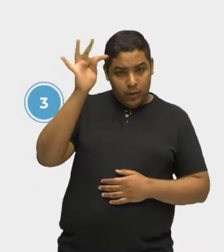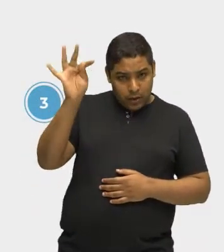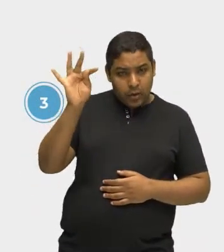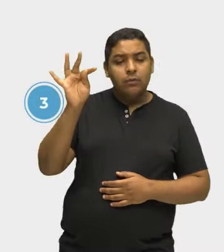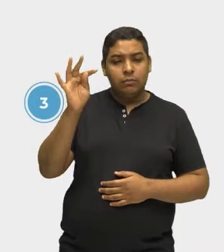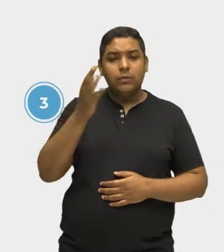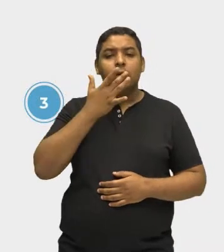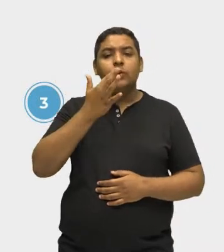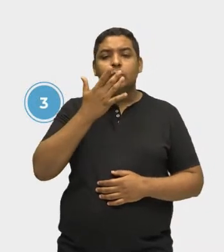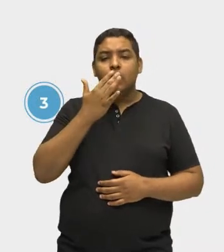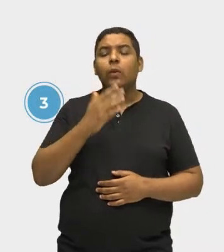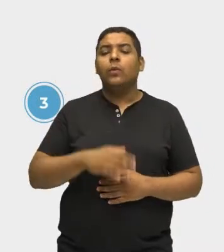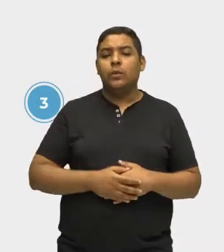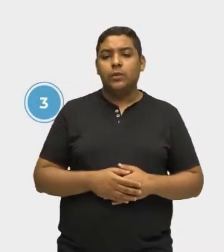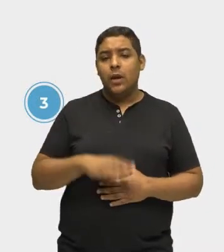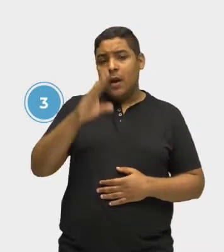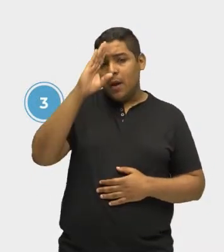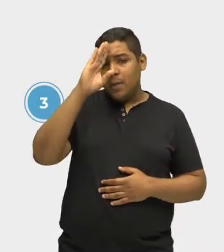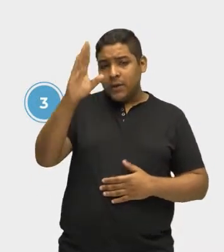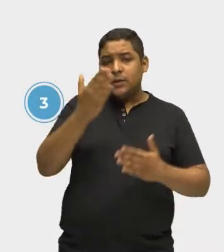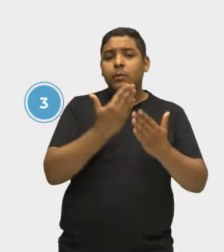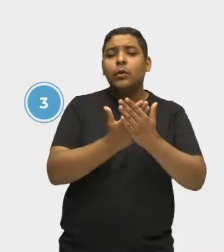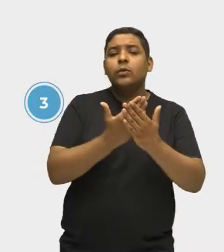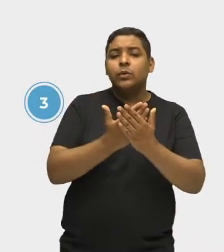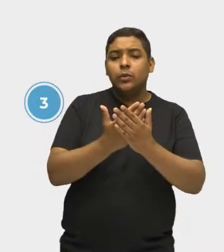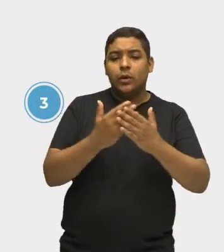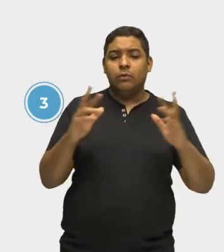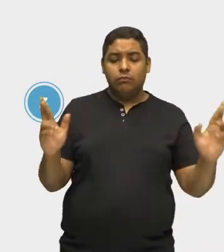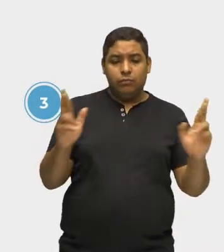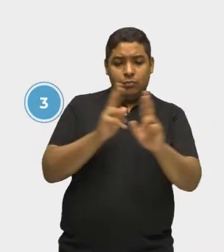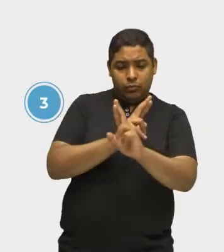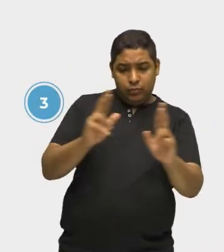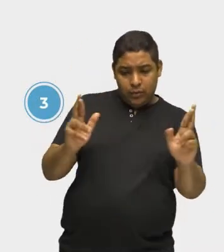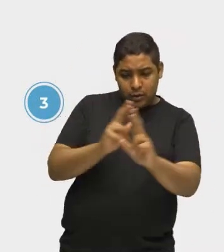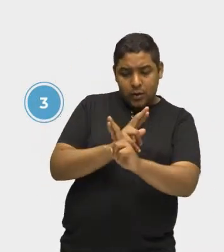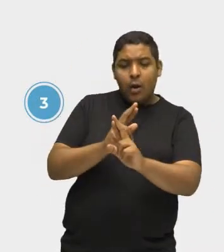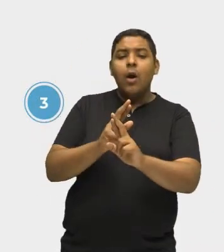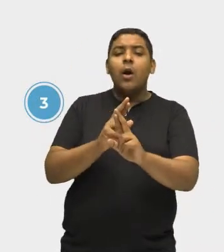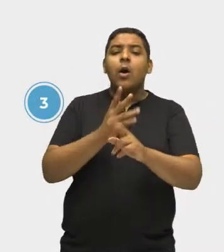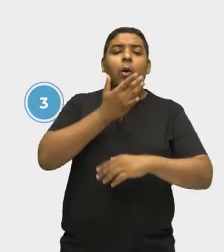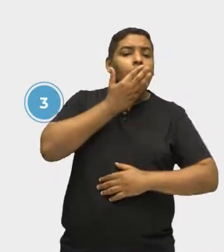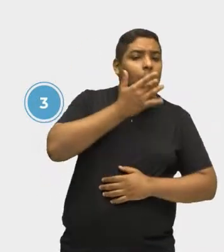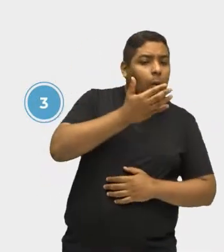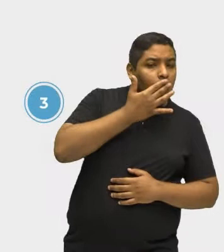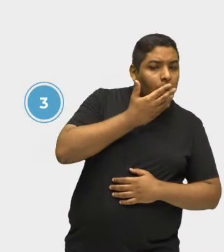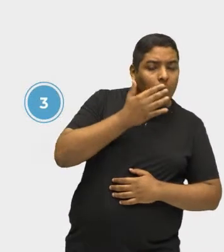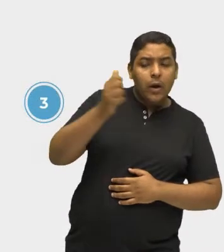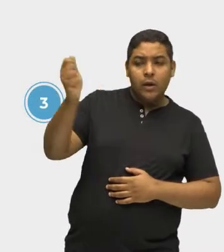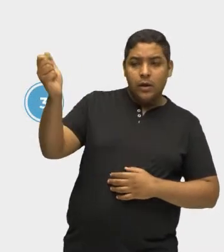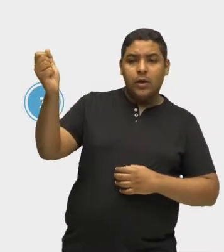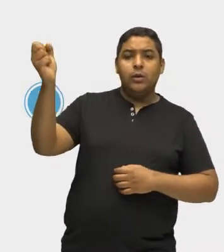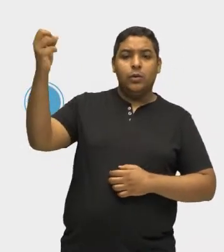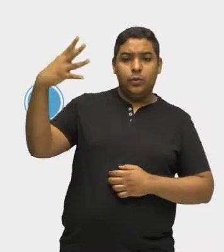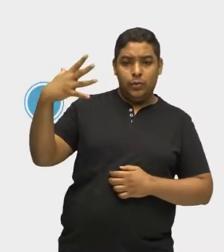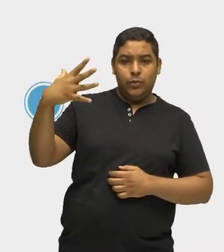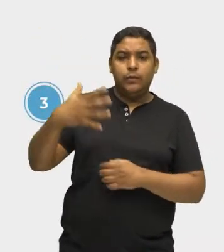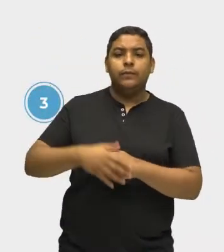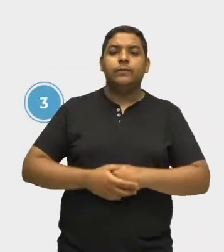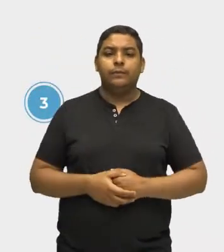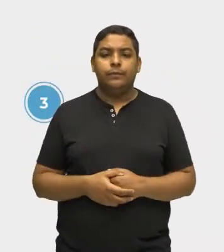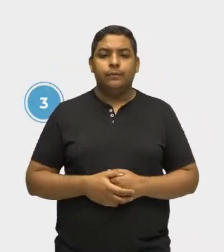trabalha principalmente a relação entre cor e luz, ou seja, determina que a cor é